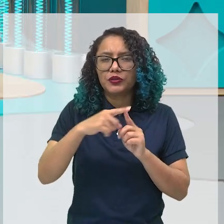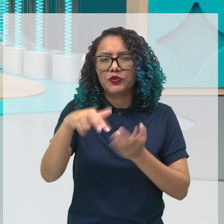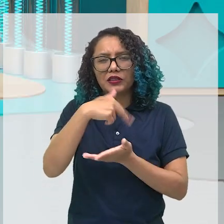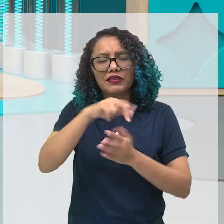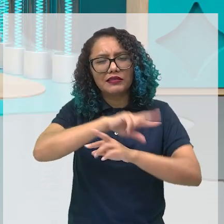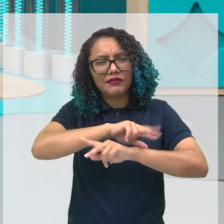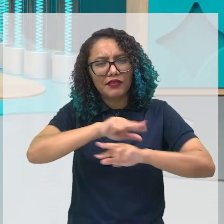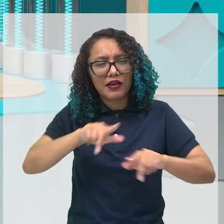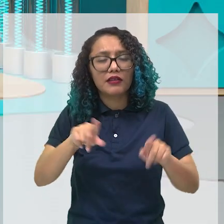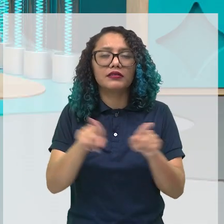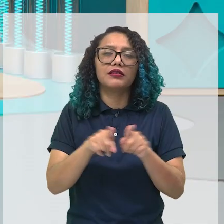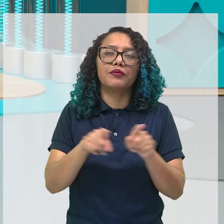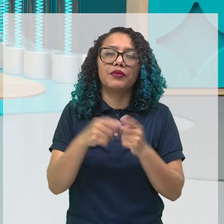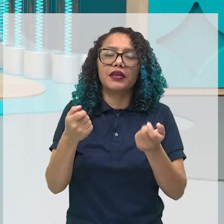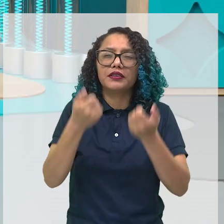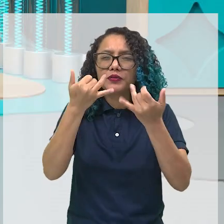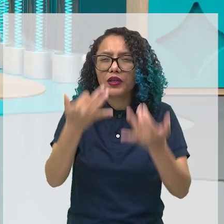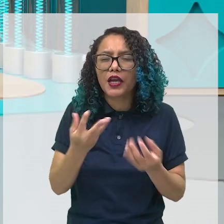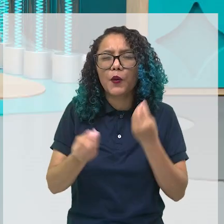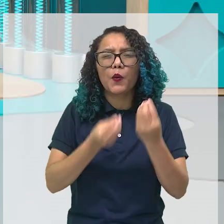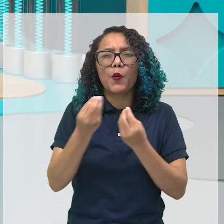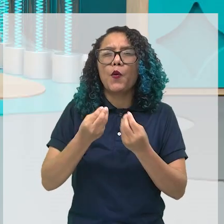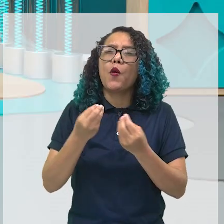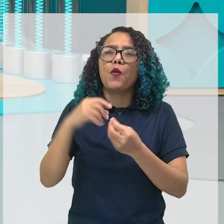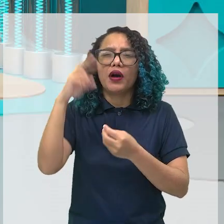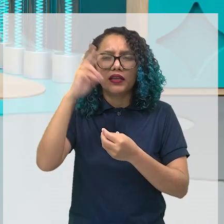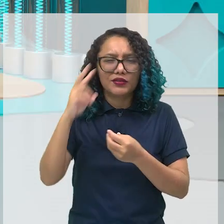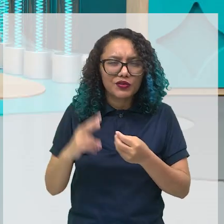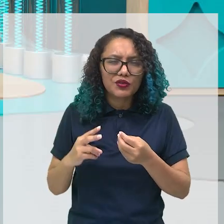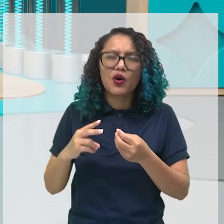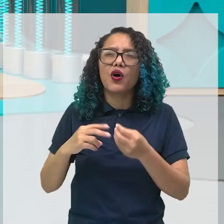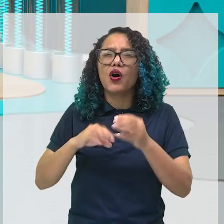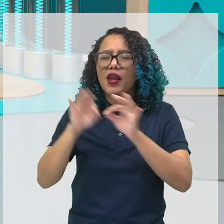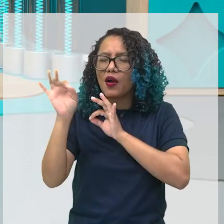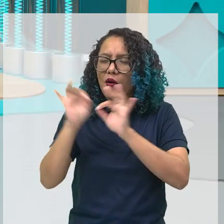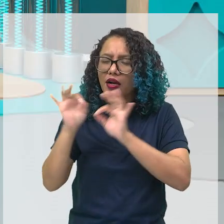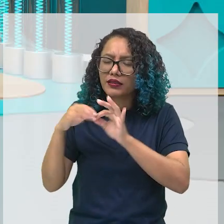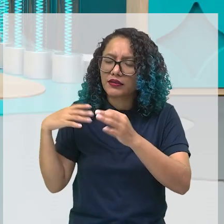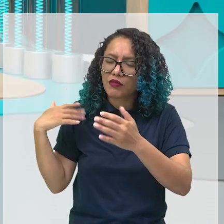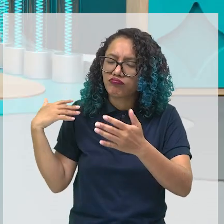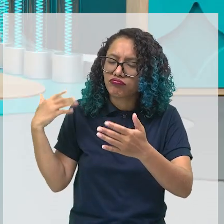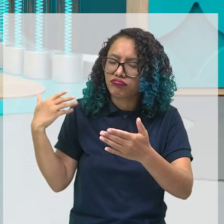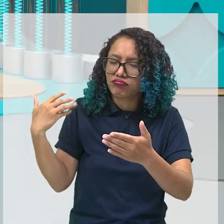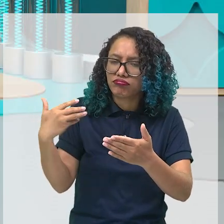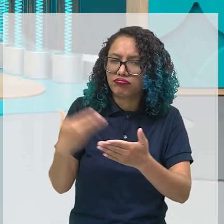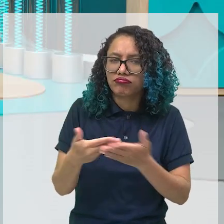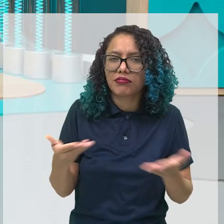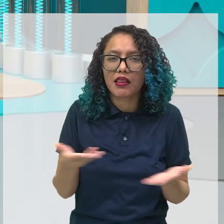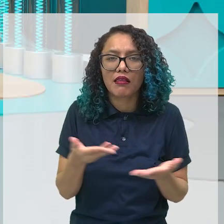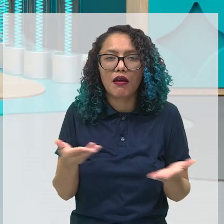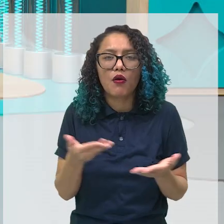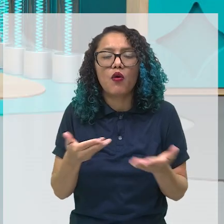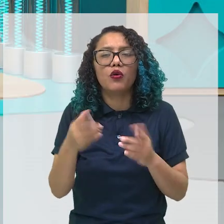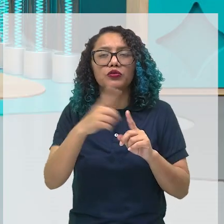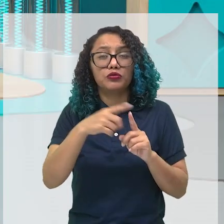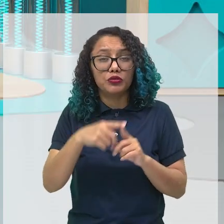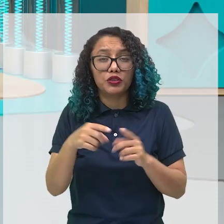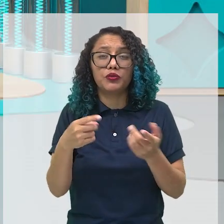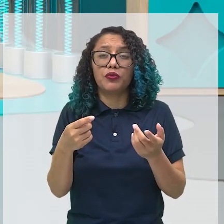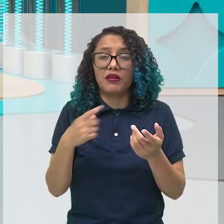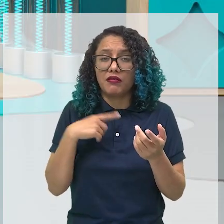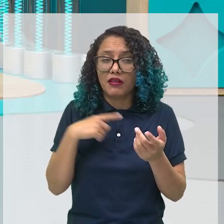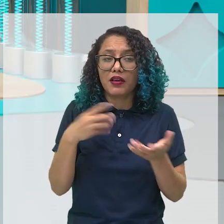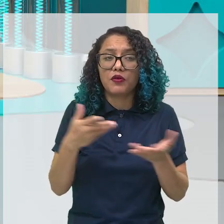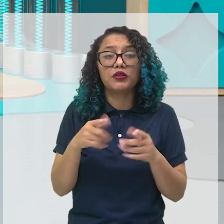dança, falei ao longo da história como que a dança se organizou até chegar nos estilos que nós conhecemos hoje, inclusive